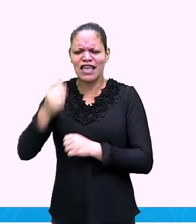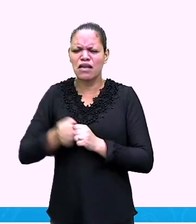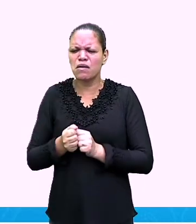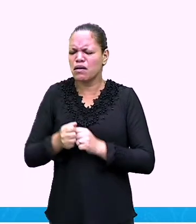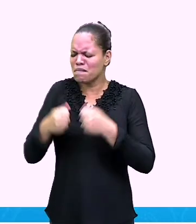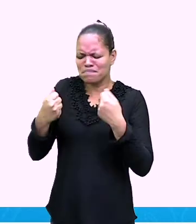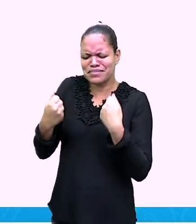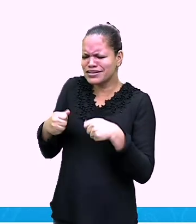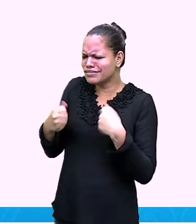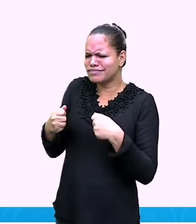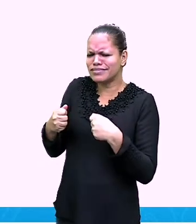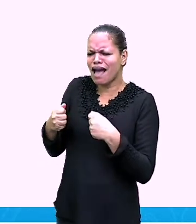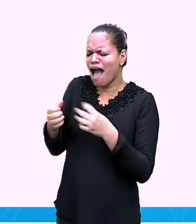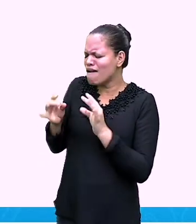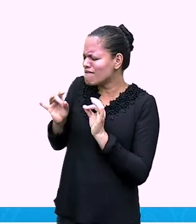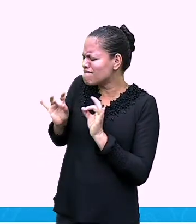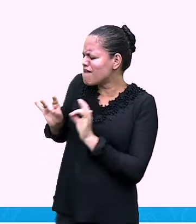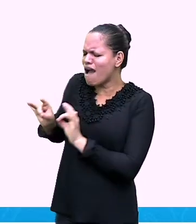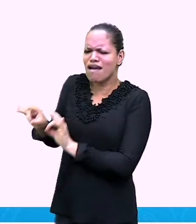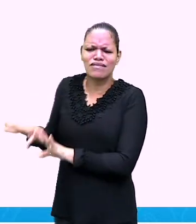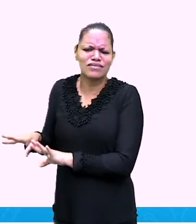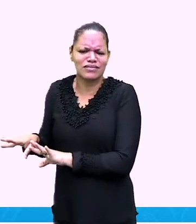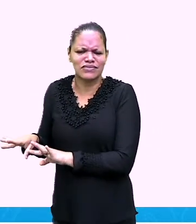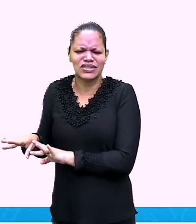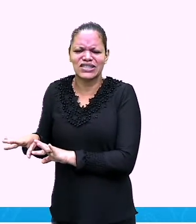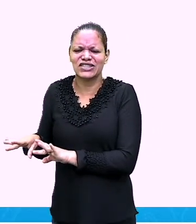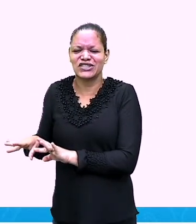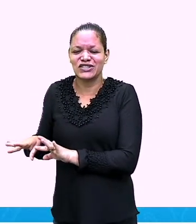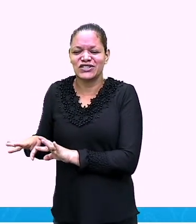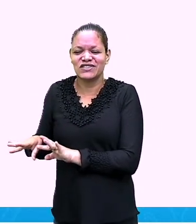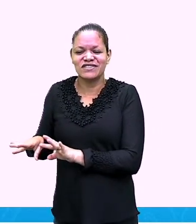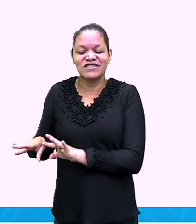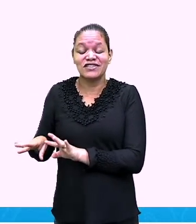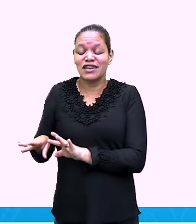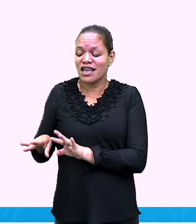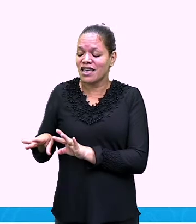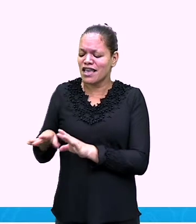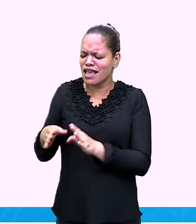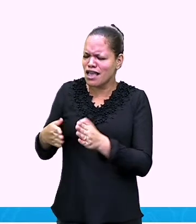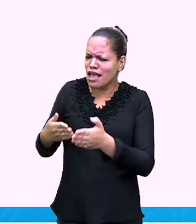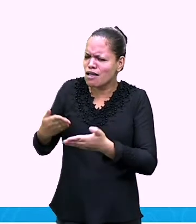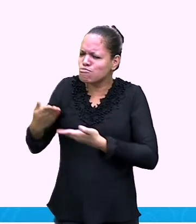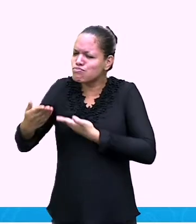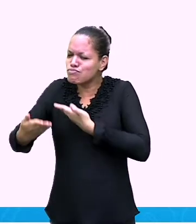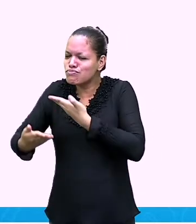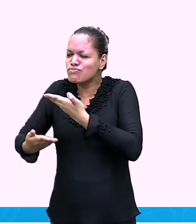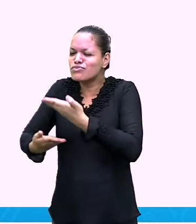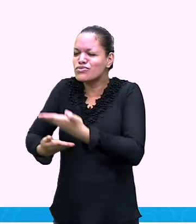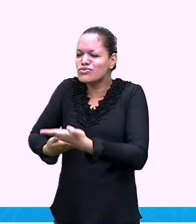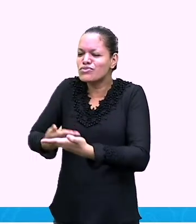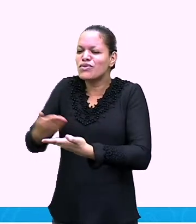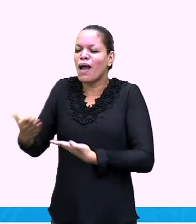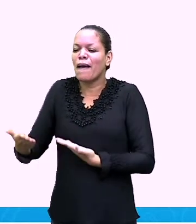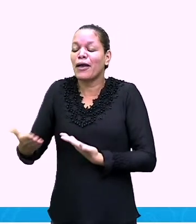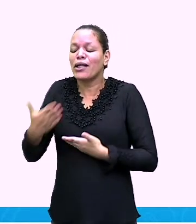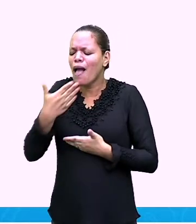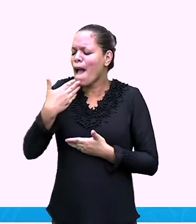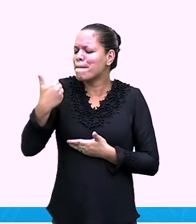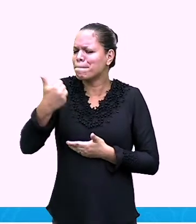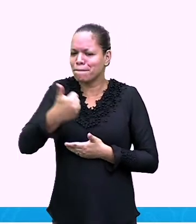né? Tanto a mamãe em casa ajudando, a professora na escola e ele indo nas consultas também com a